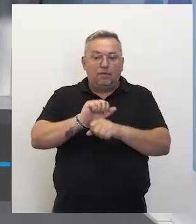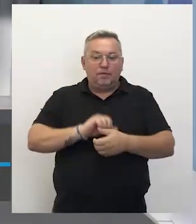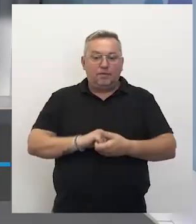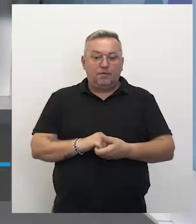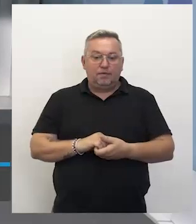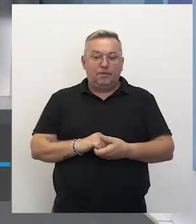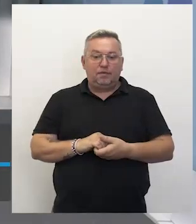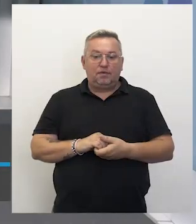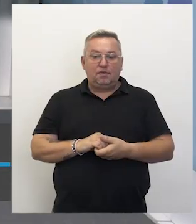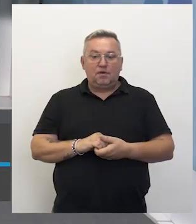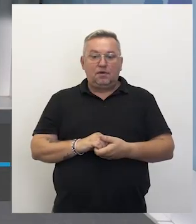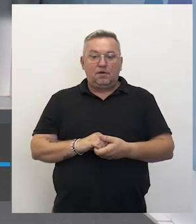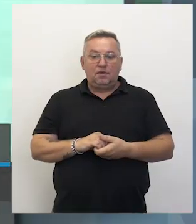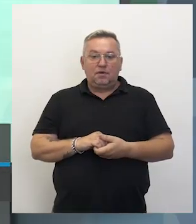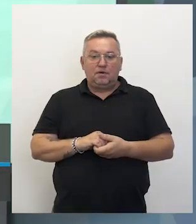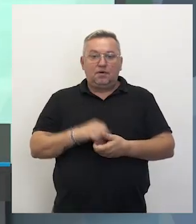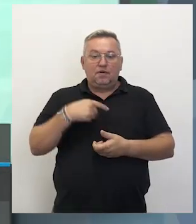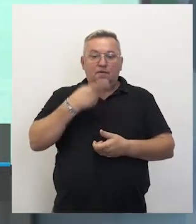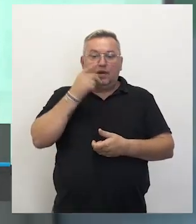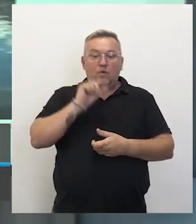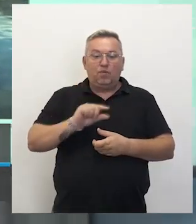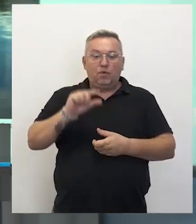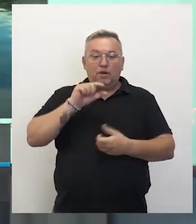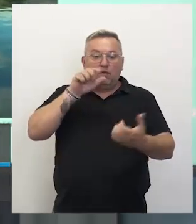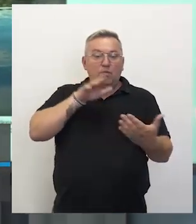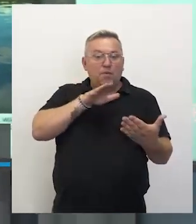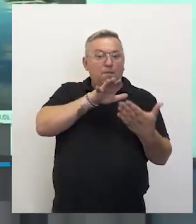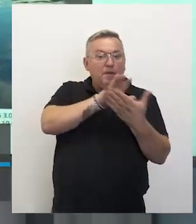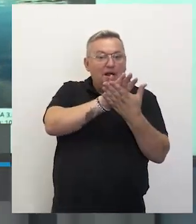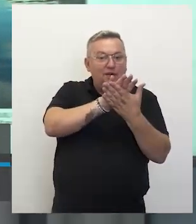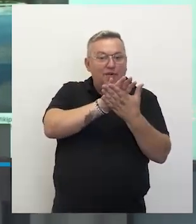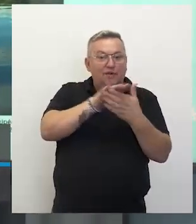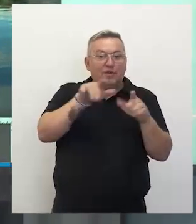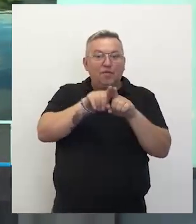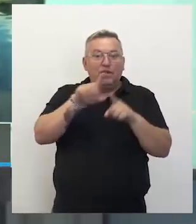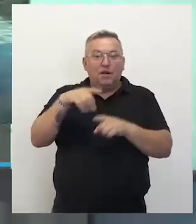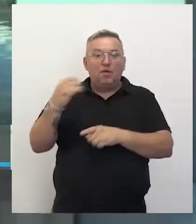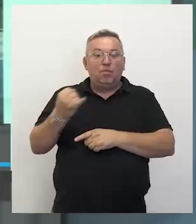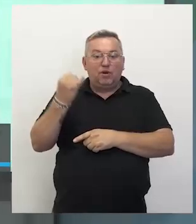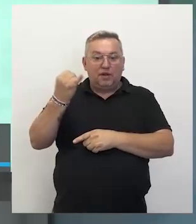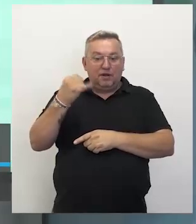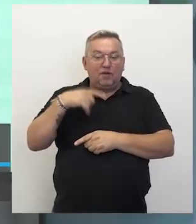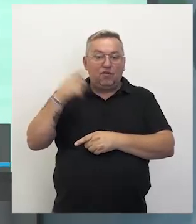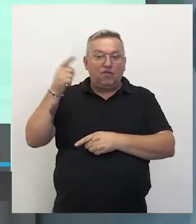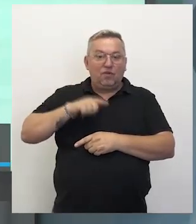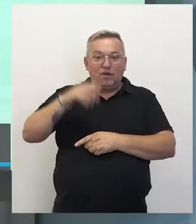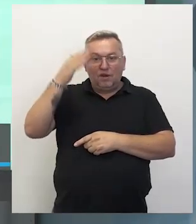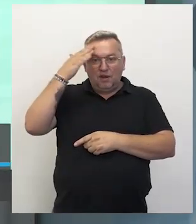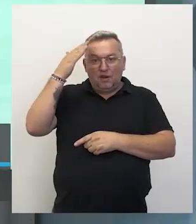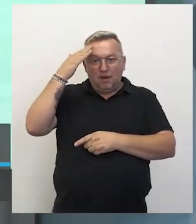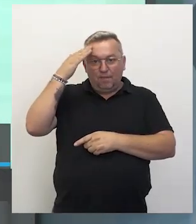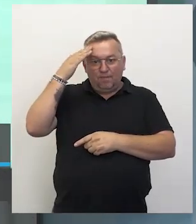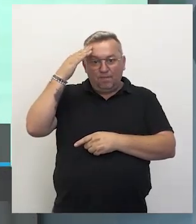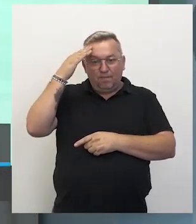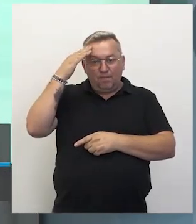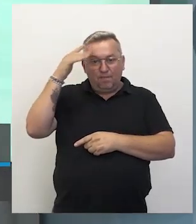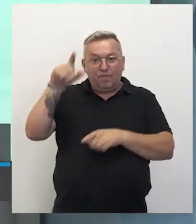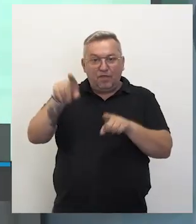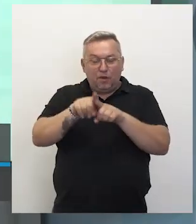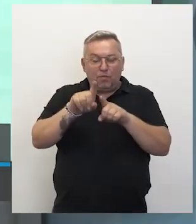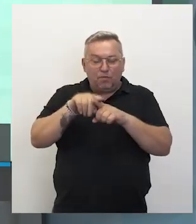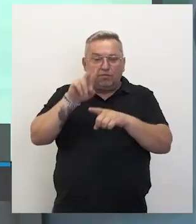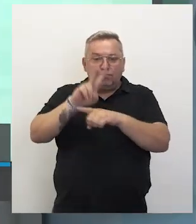Então, assim, falar um pouquinho sobre o impacto, é importante a gente entender o seguinte, além da